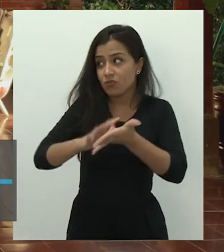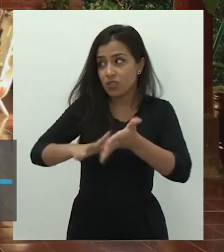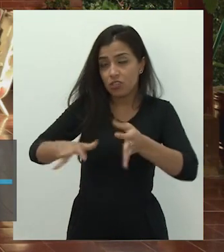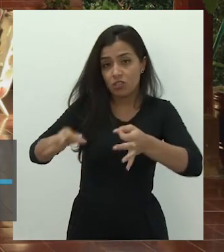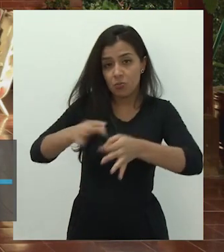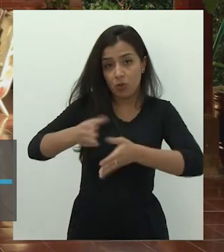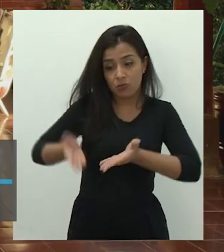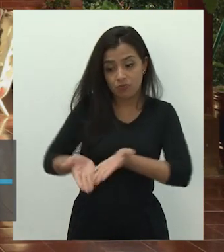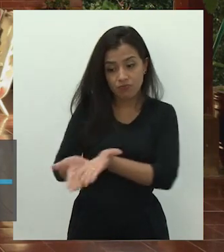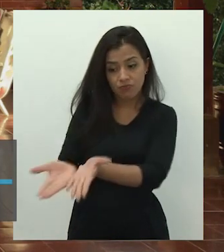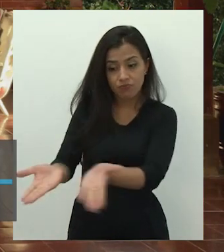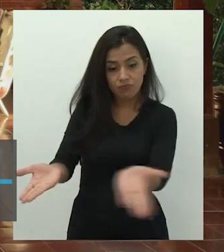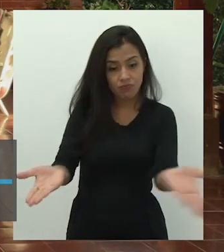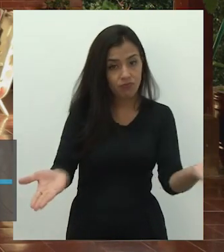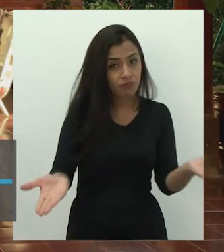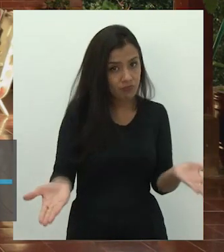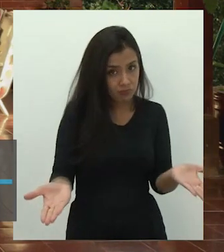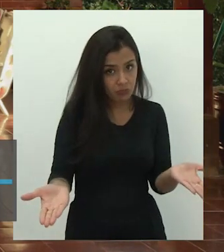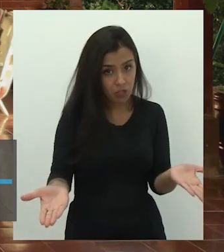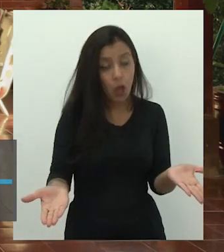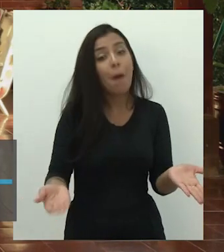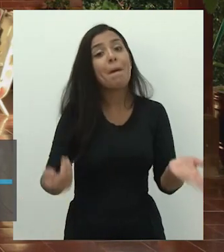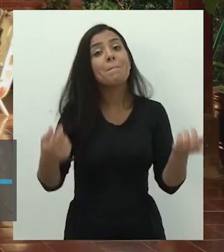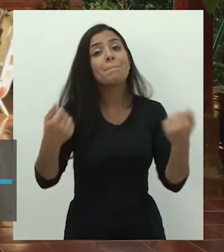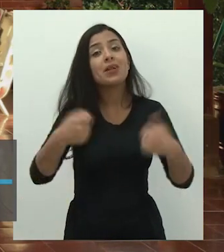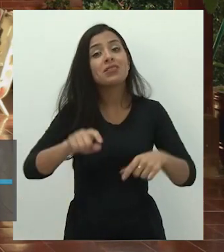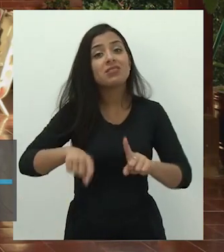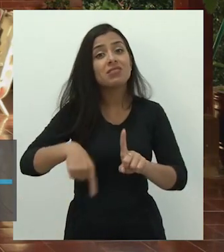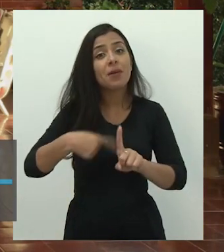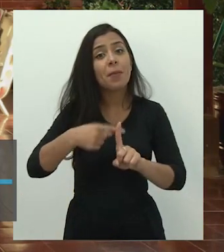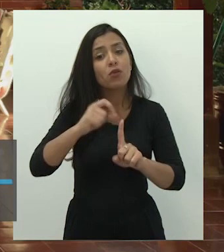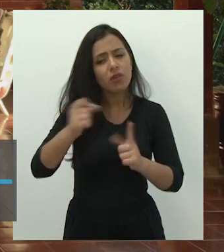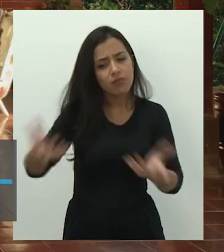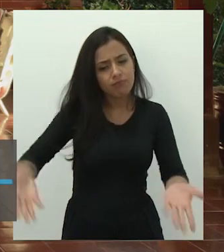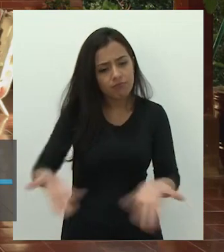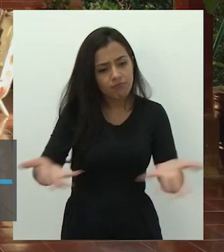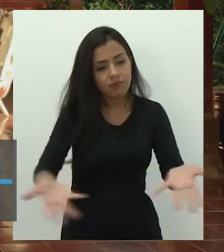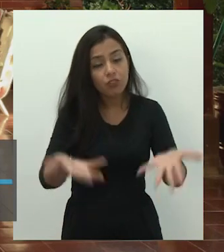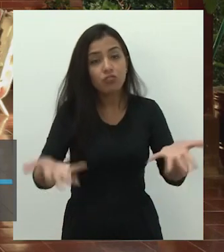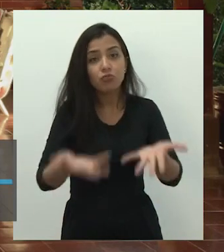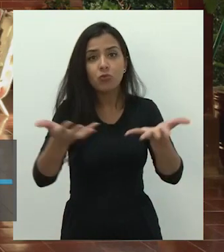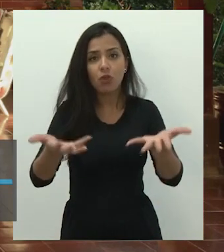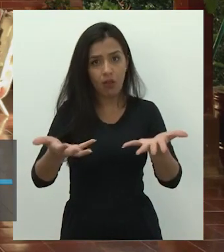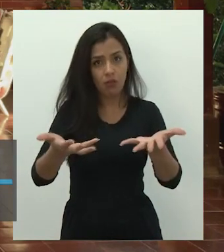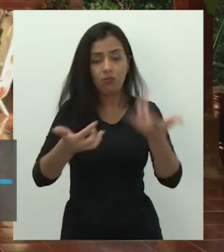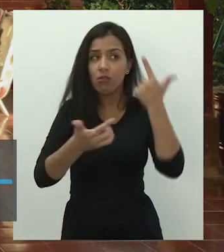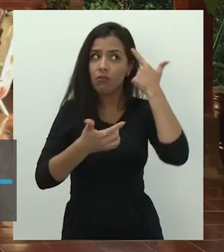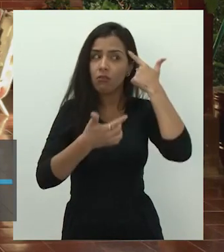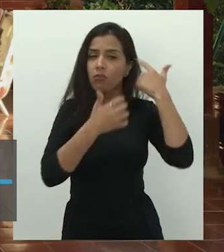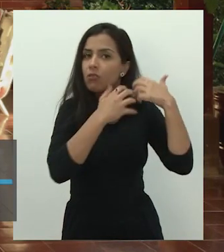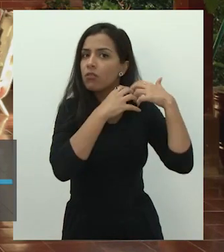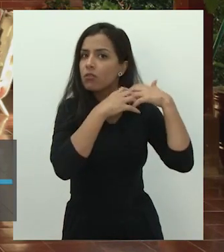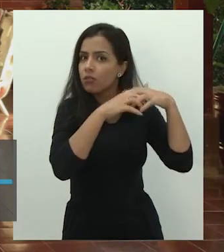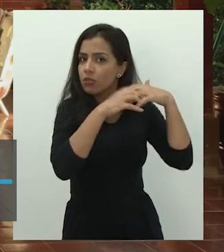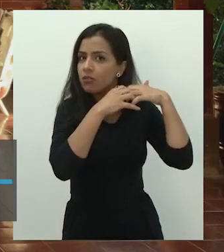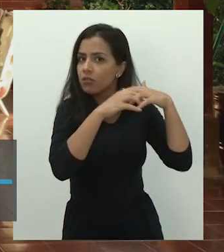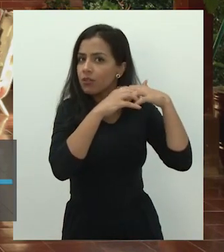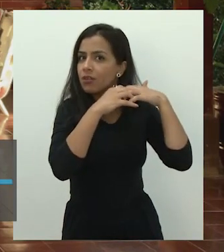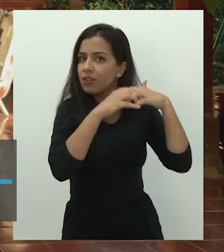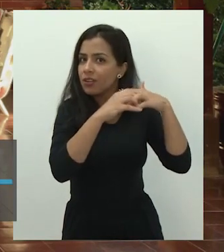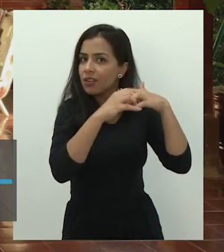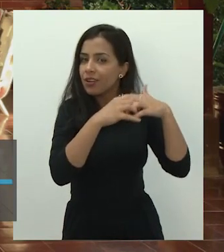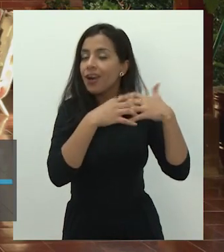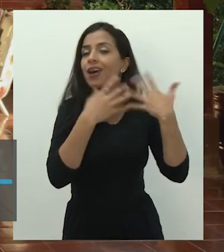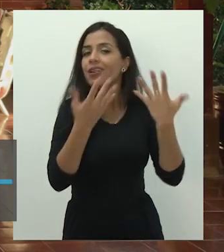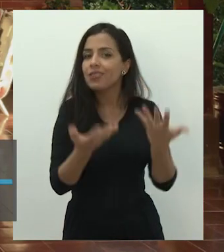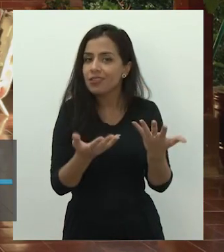pensamento aflore. Ele precisa ser estimulado. E é aí que entram as boas perguntas